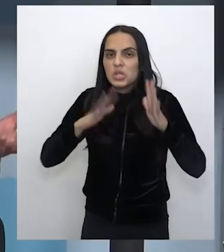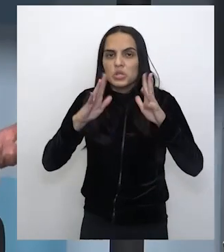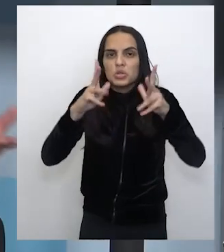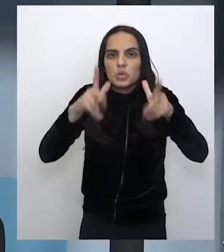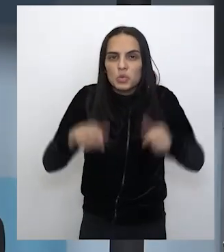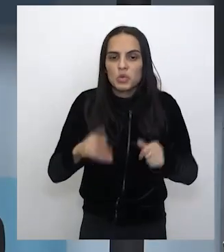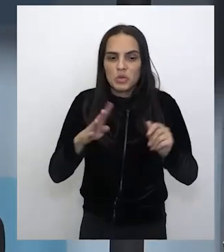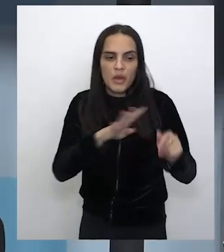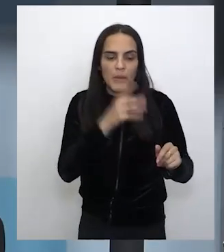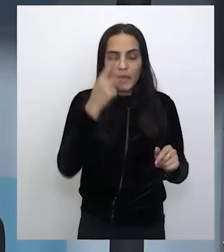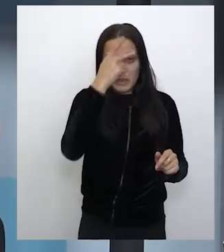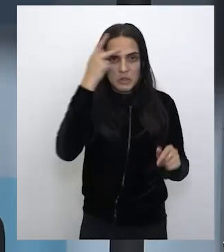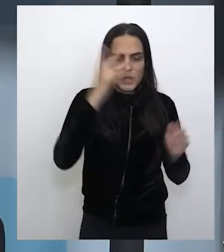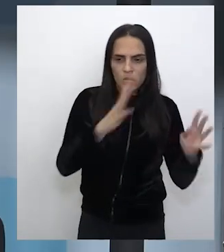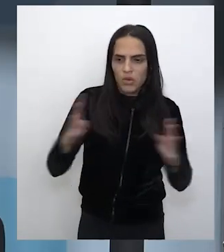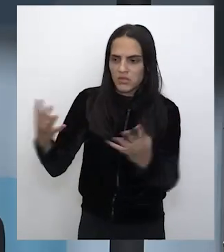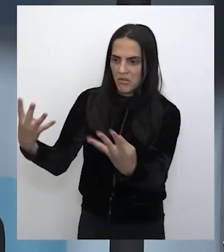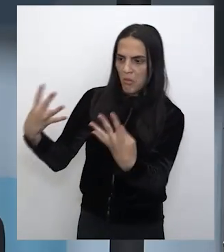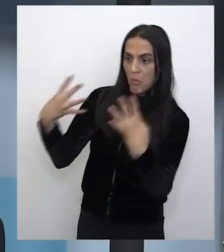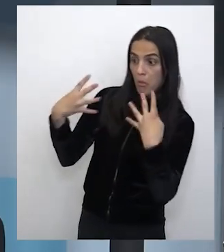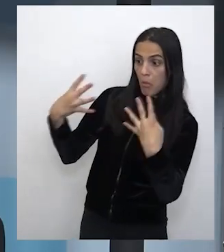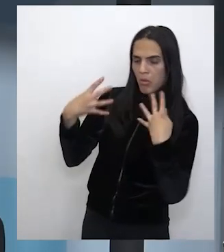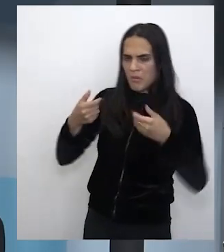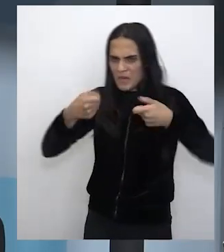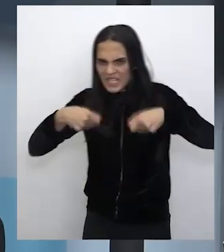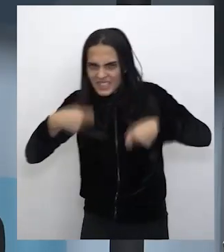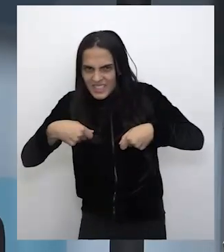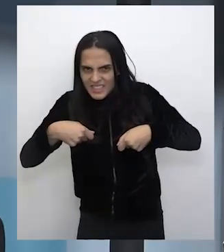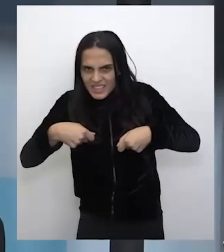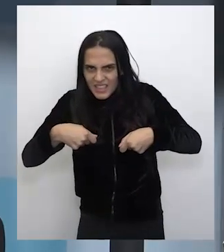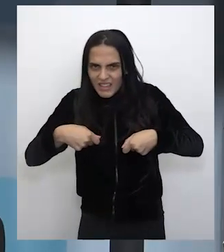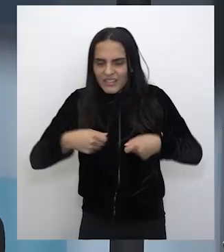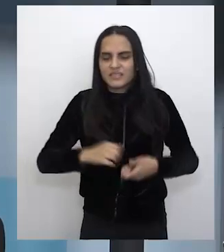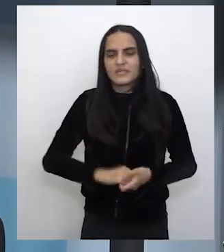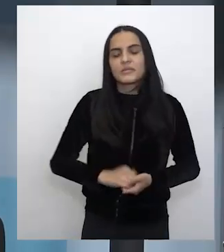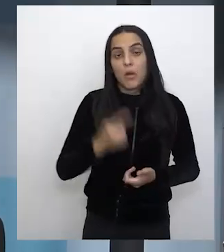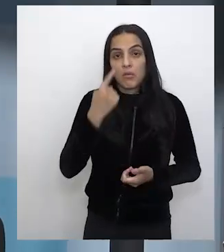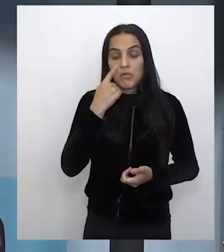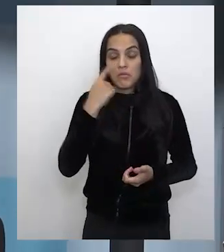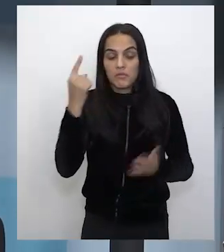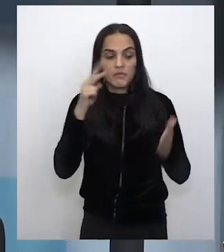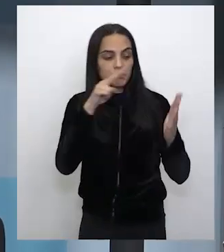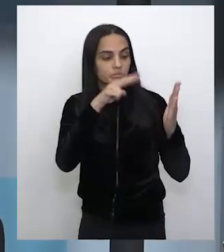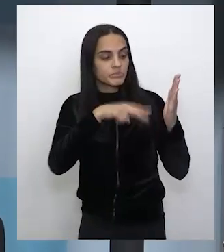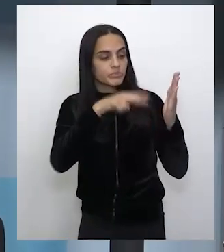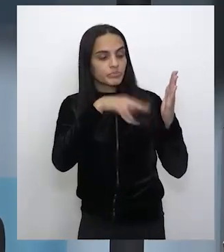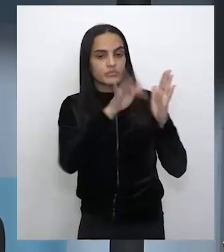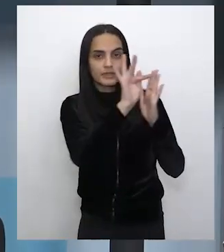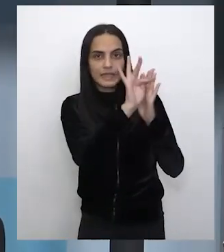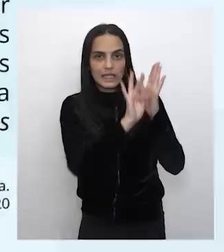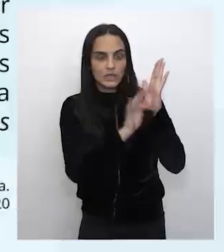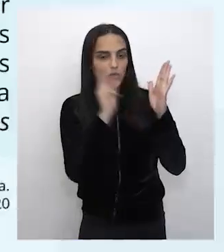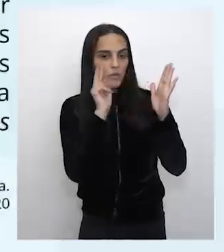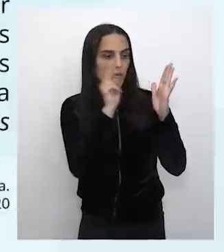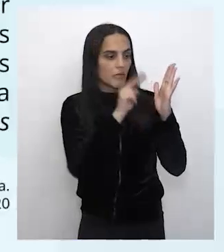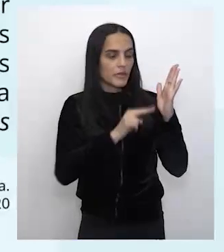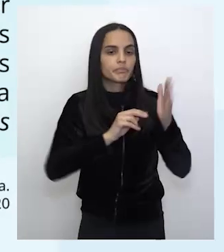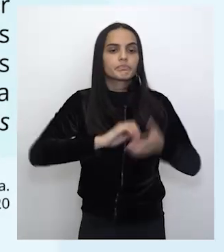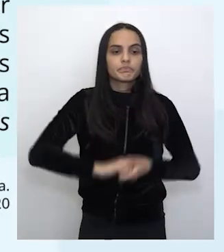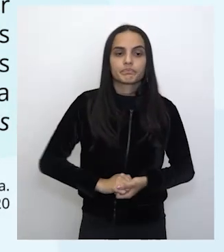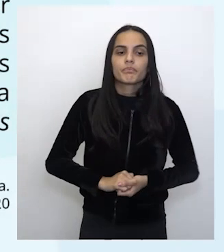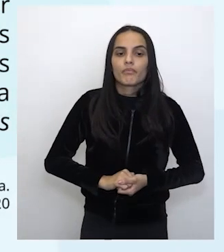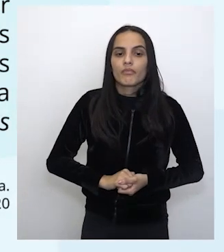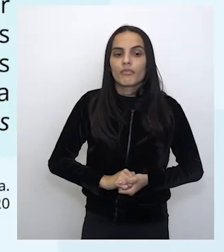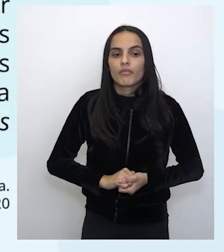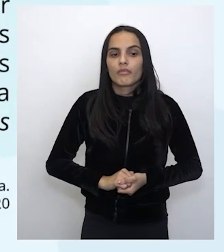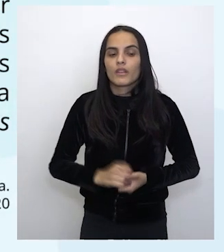chamar a atenção? Será que precisa? Será que é necessário? Então, nós vamos ler aí o texto com vocês. Agora, prestem bem atenção.